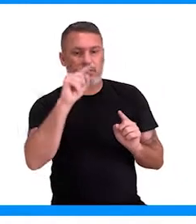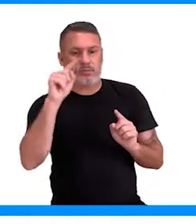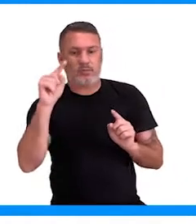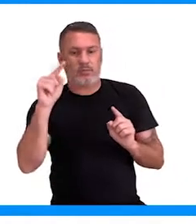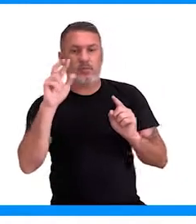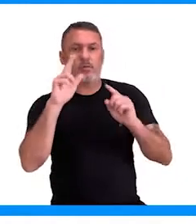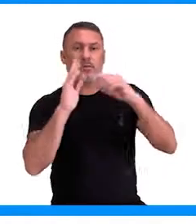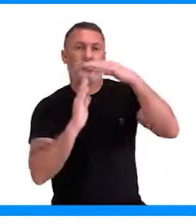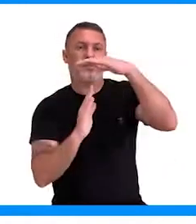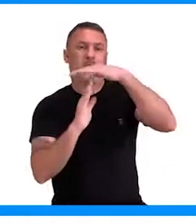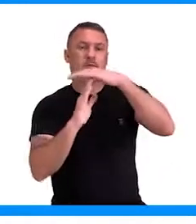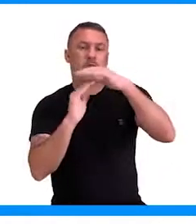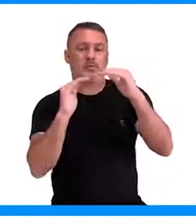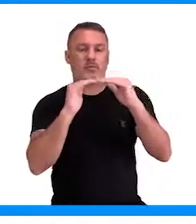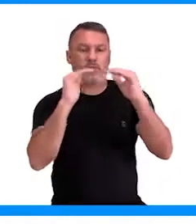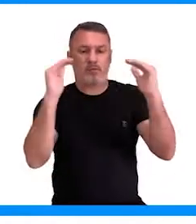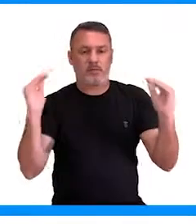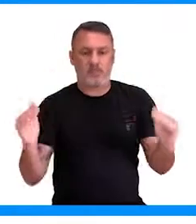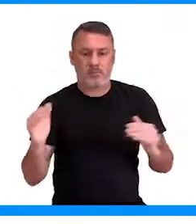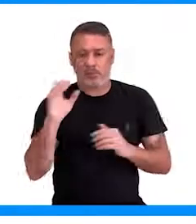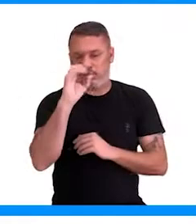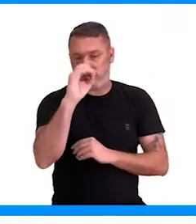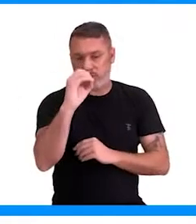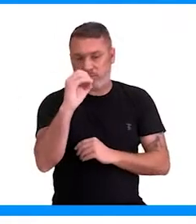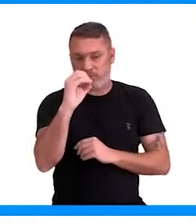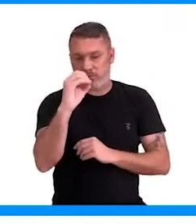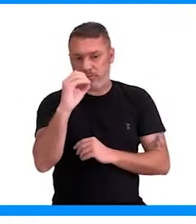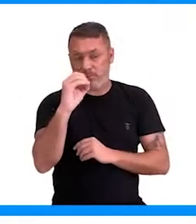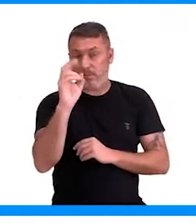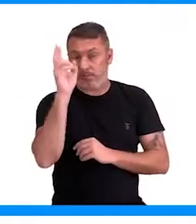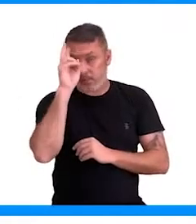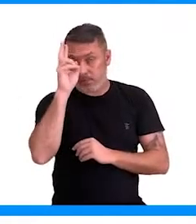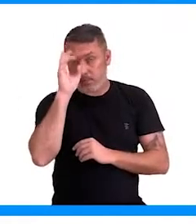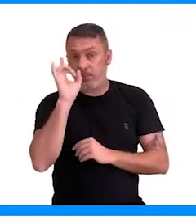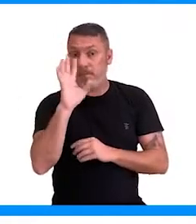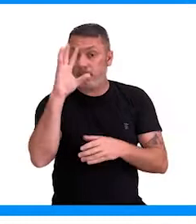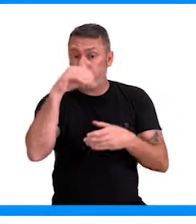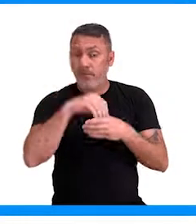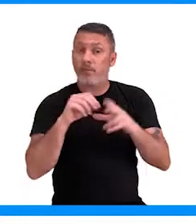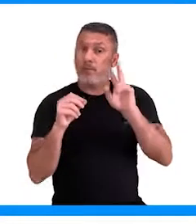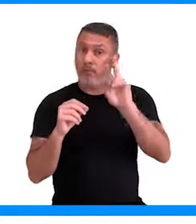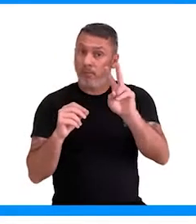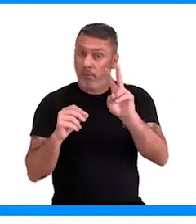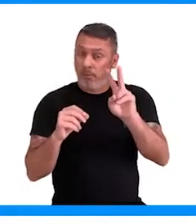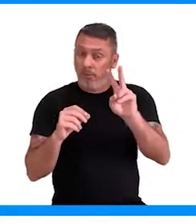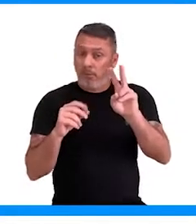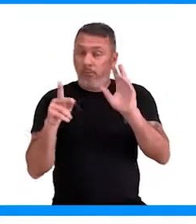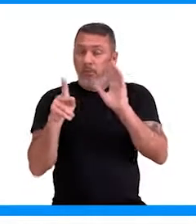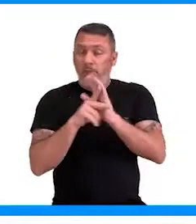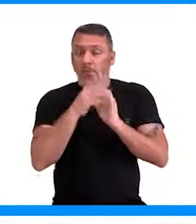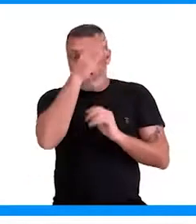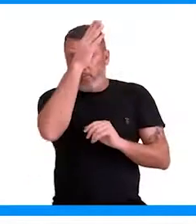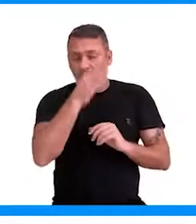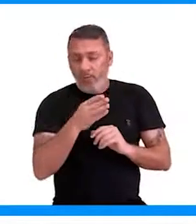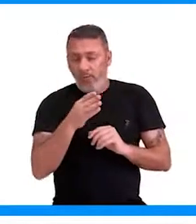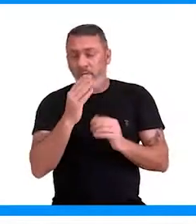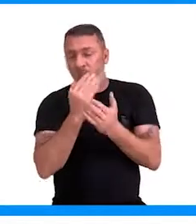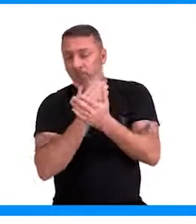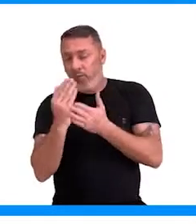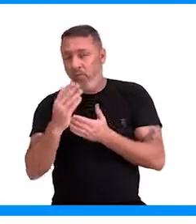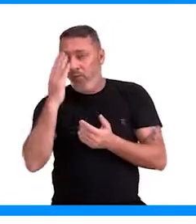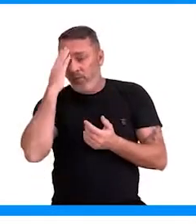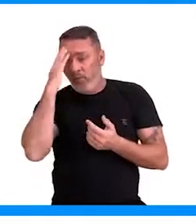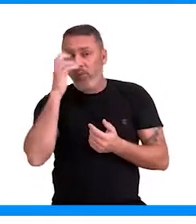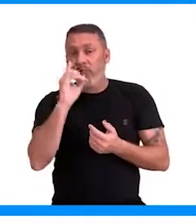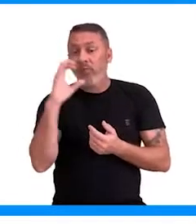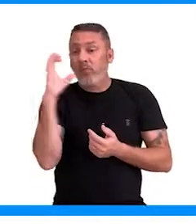trajetória, ela chegou em zero, lembrando aqui que somente a componente vertical da velocidade é que